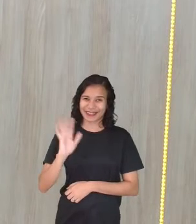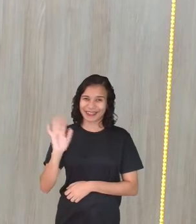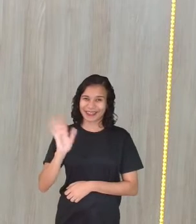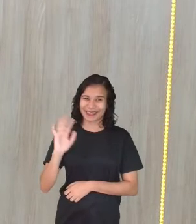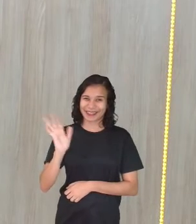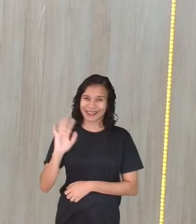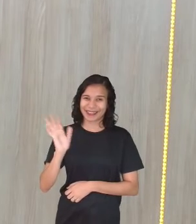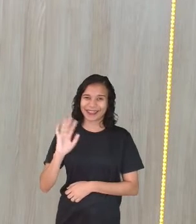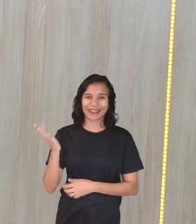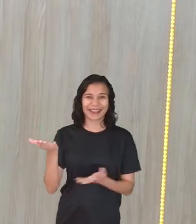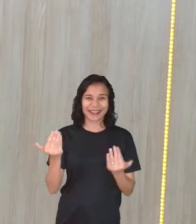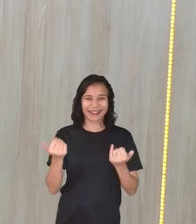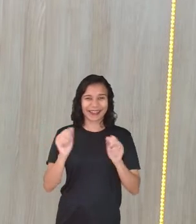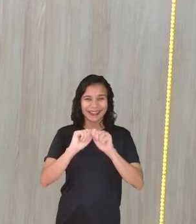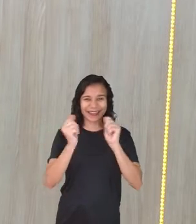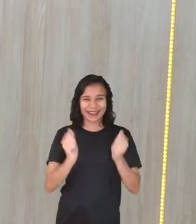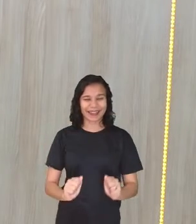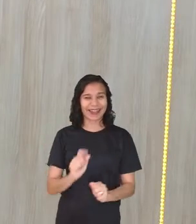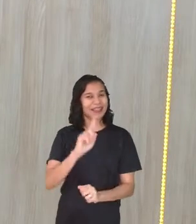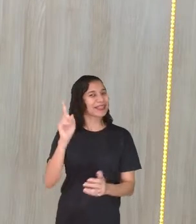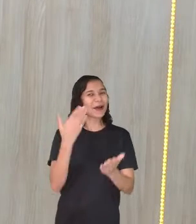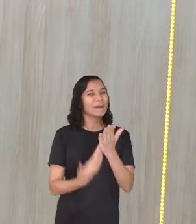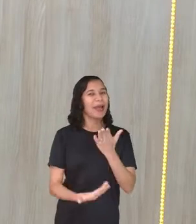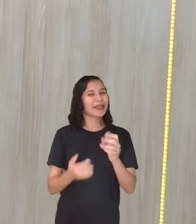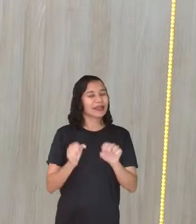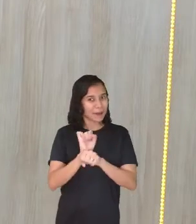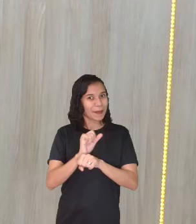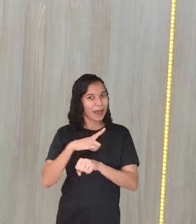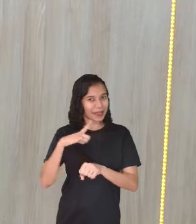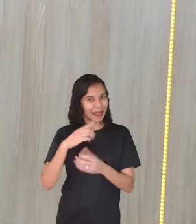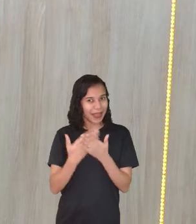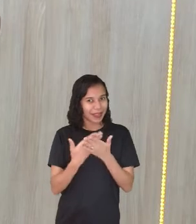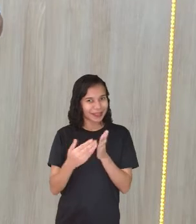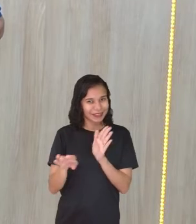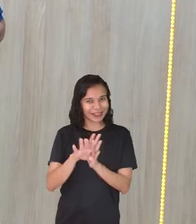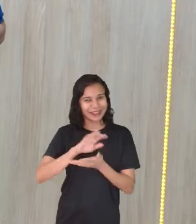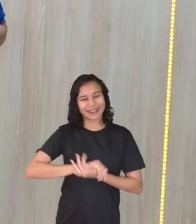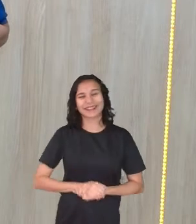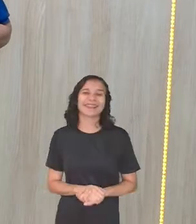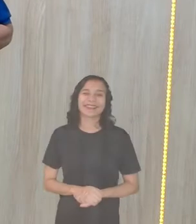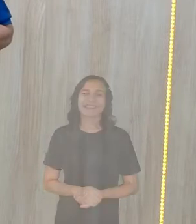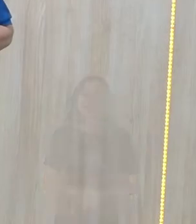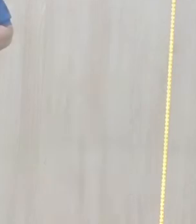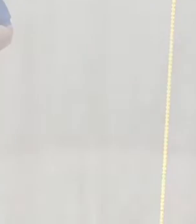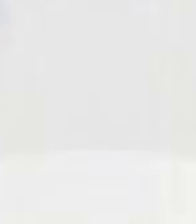Vem, professoras de arte. Não percam, espera aí a professora de arte que ela está chegando.